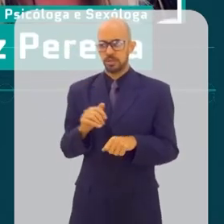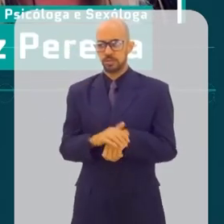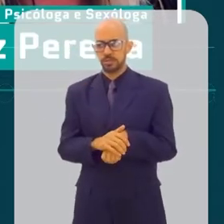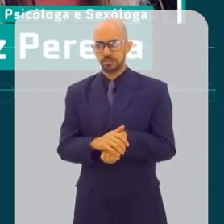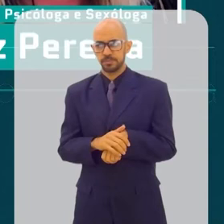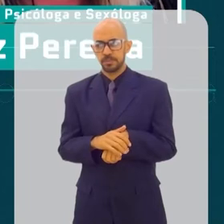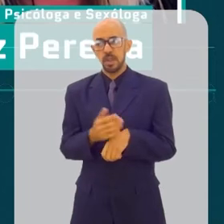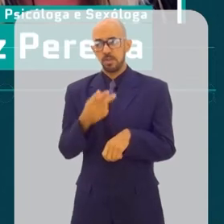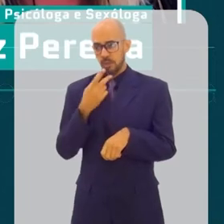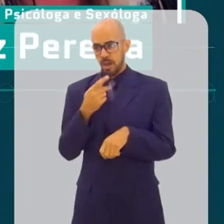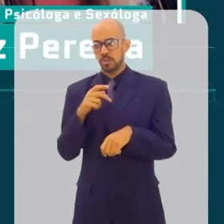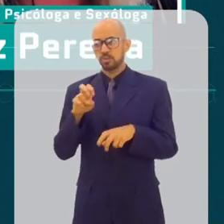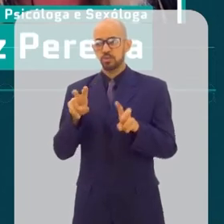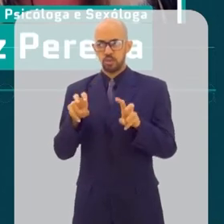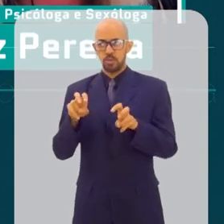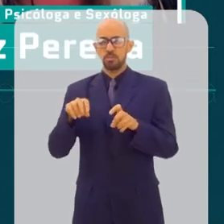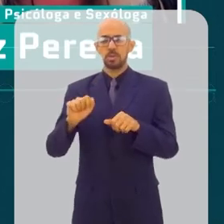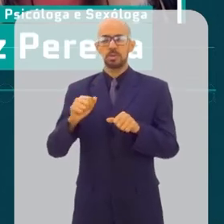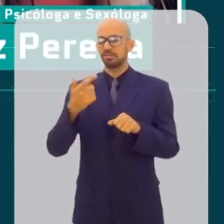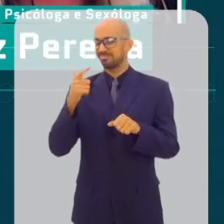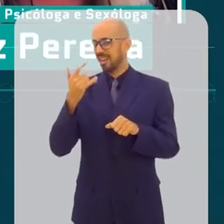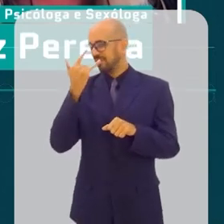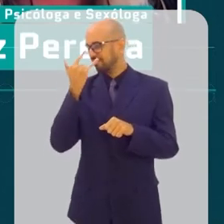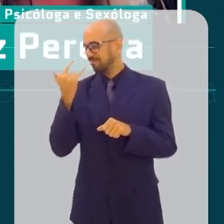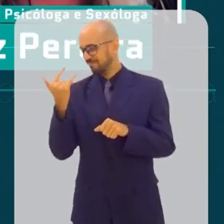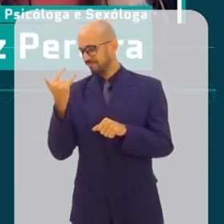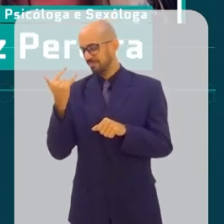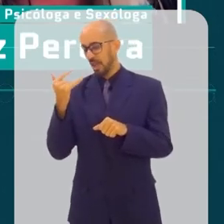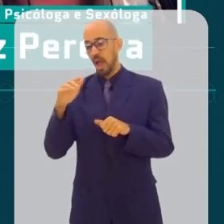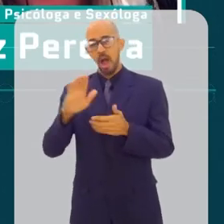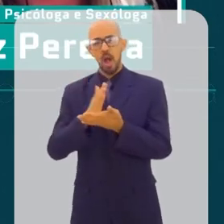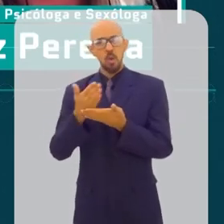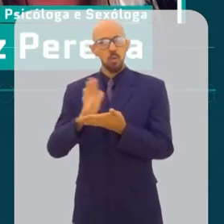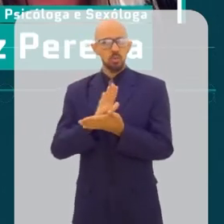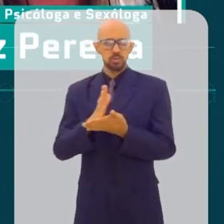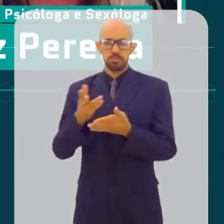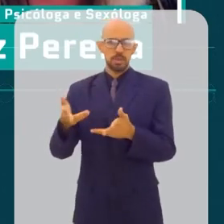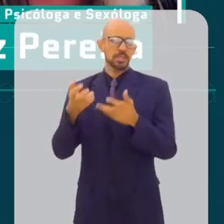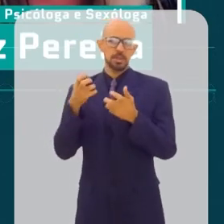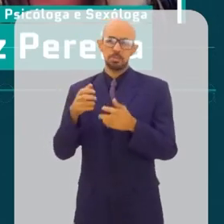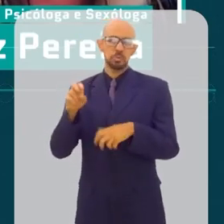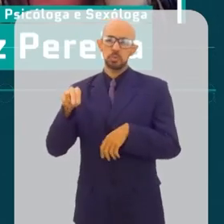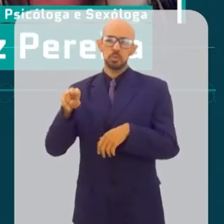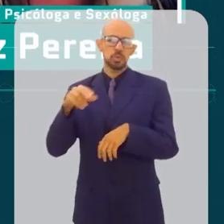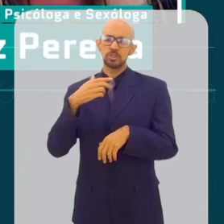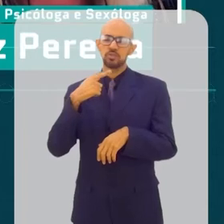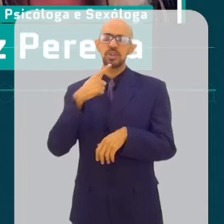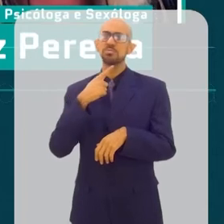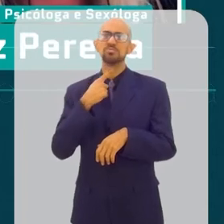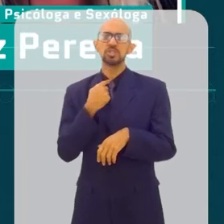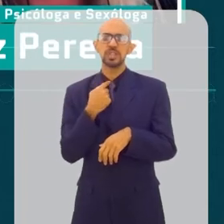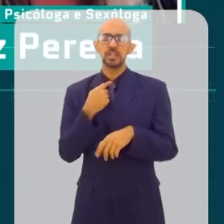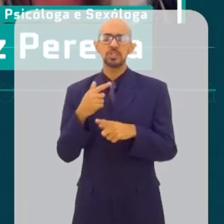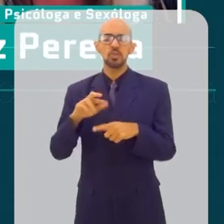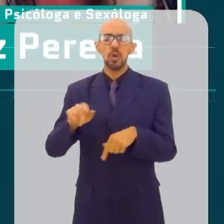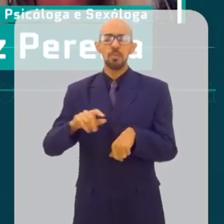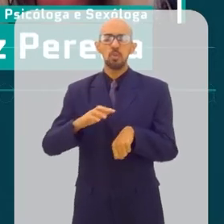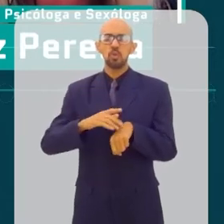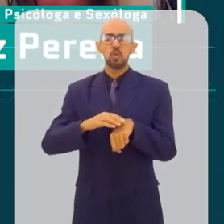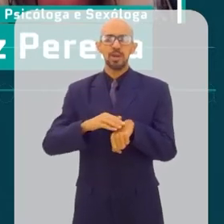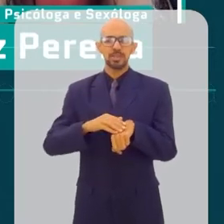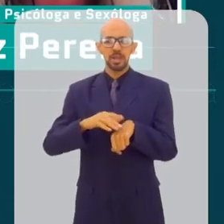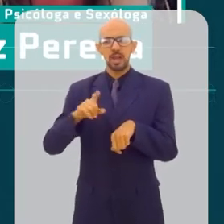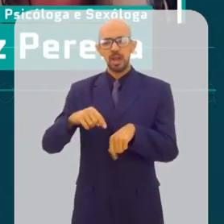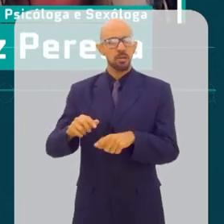mais sobre as pessoas assexuais, muitas percebem que elas nunca tiveram esse desejo. E não por um fator